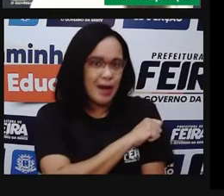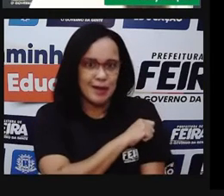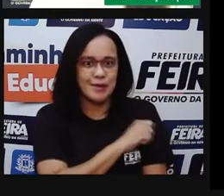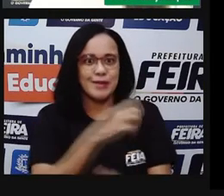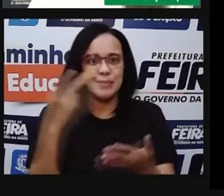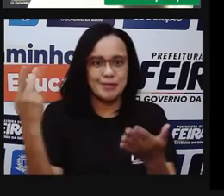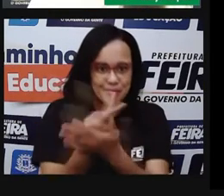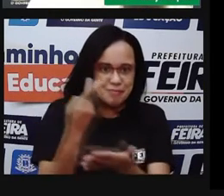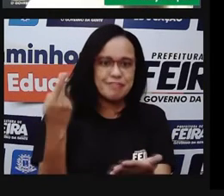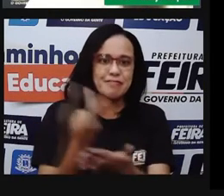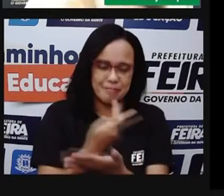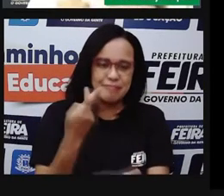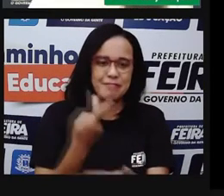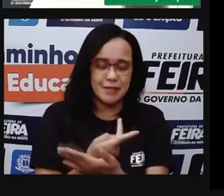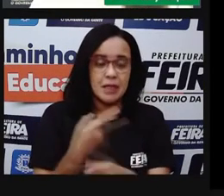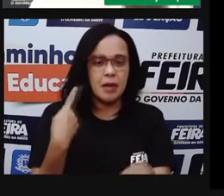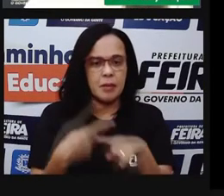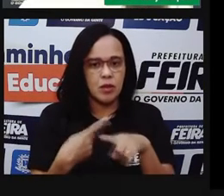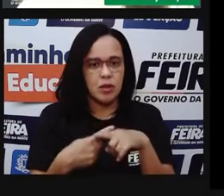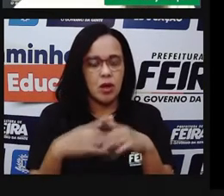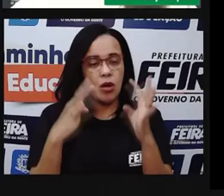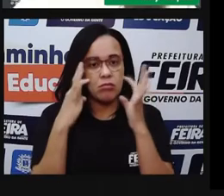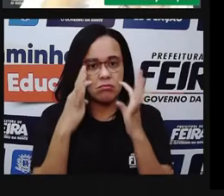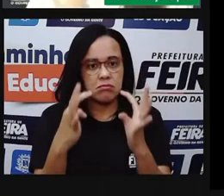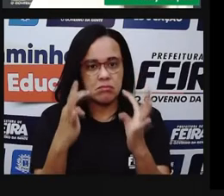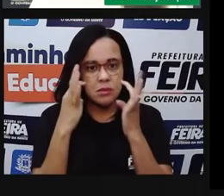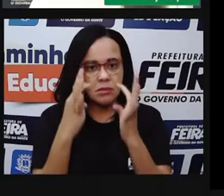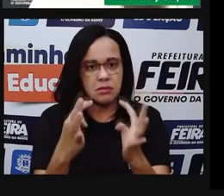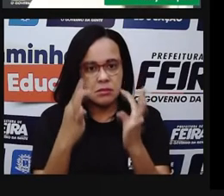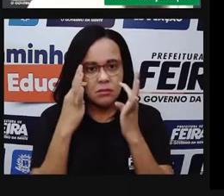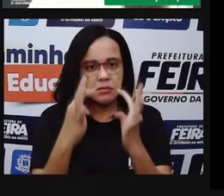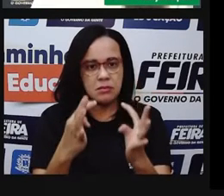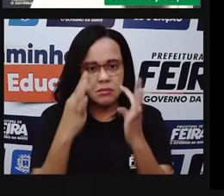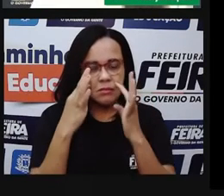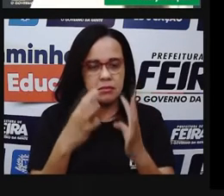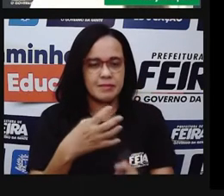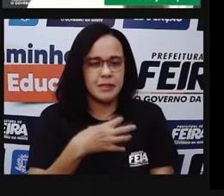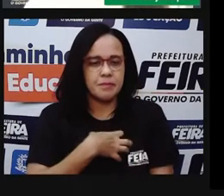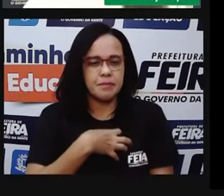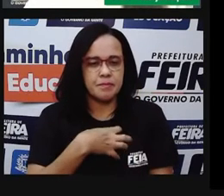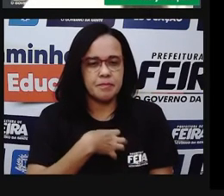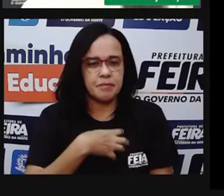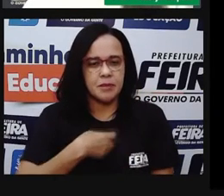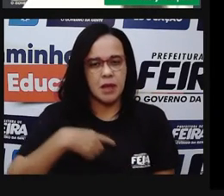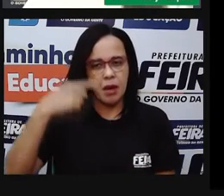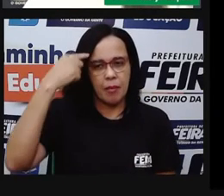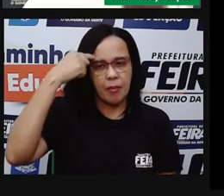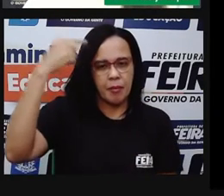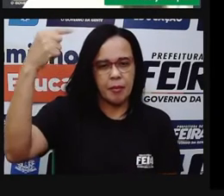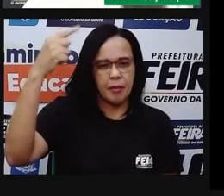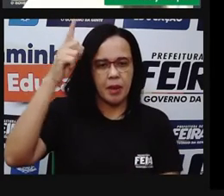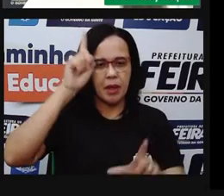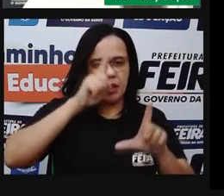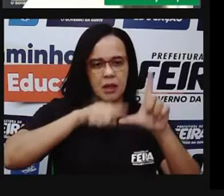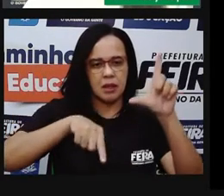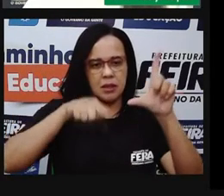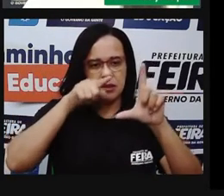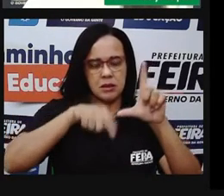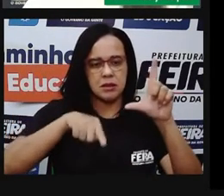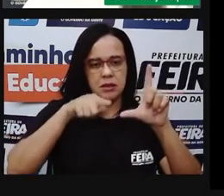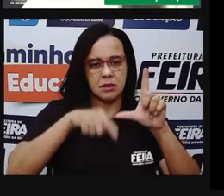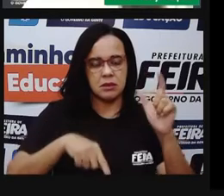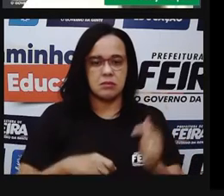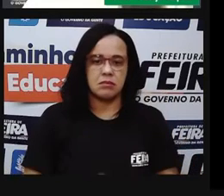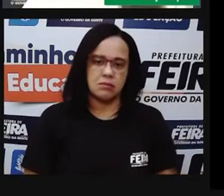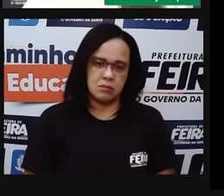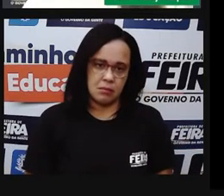repito sempre, escutem a voz, escutem o som, pensem na letra. Se eu não botar esse re aqui, ó,